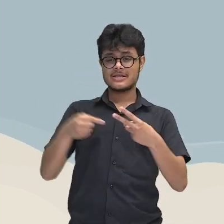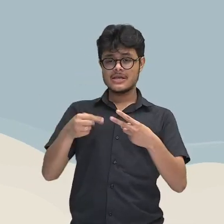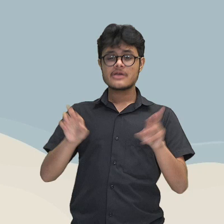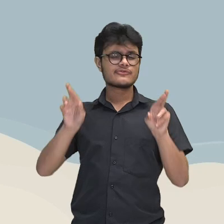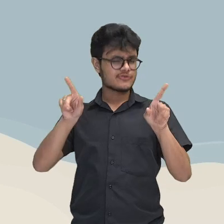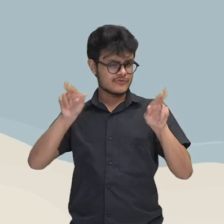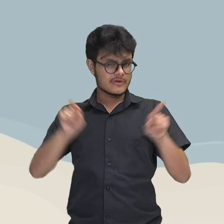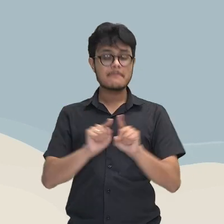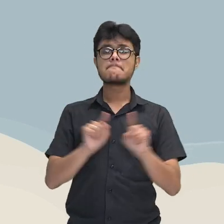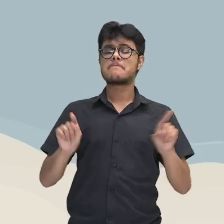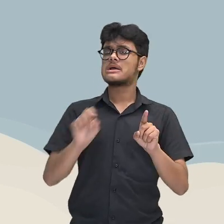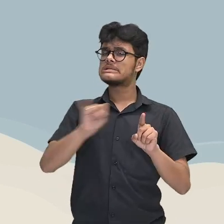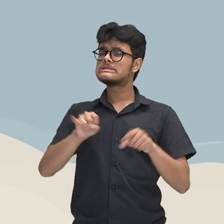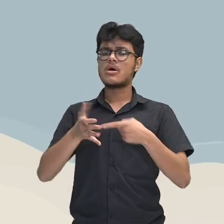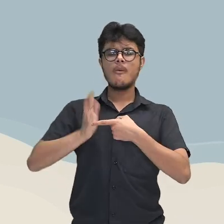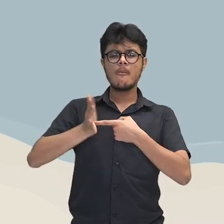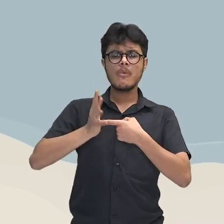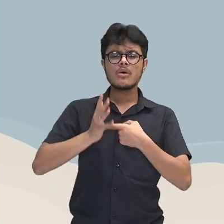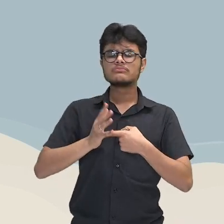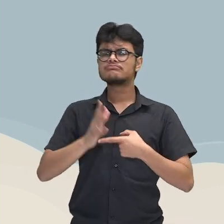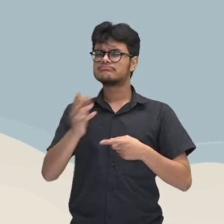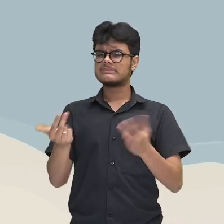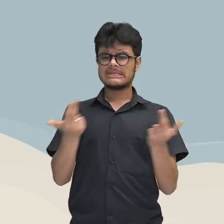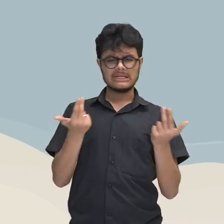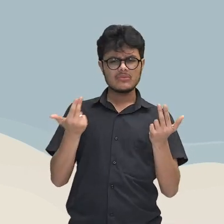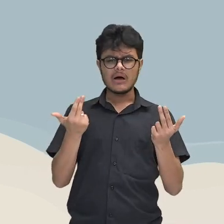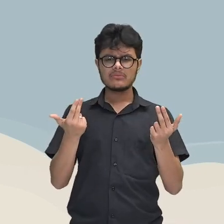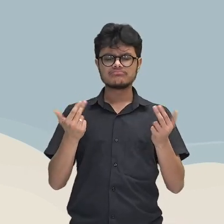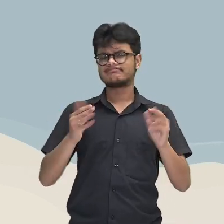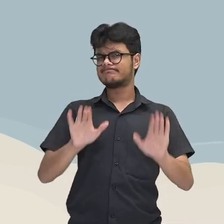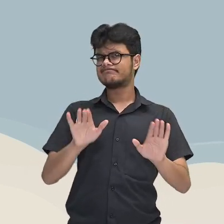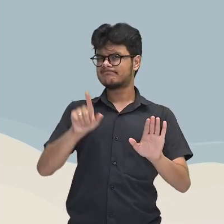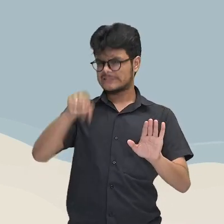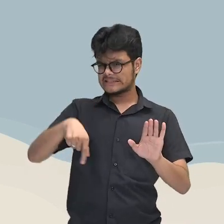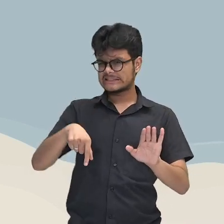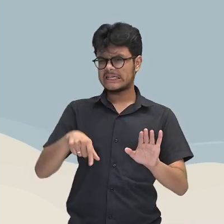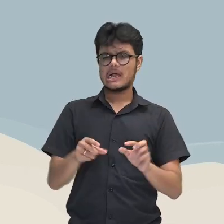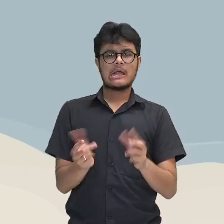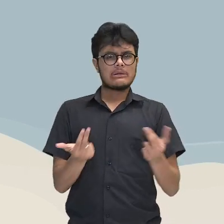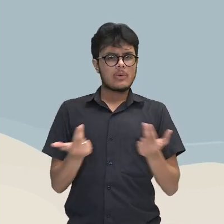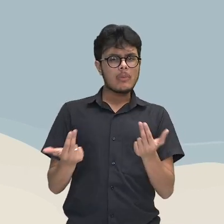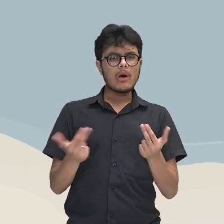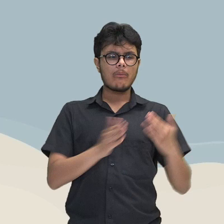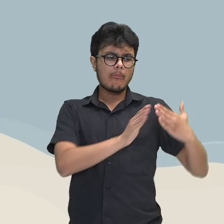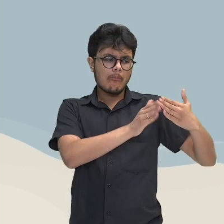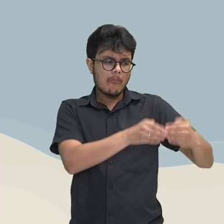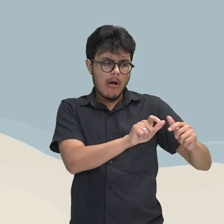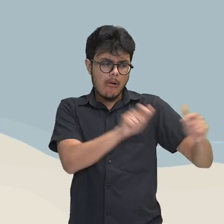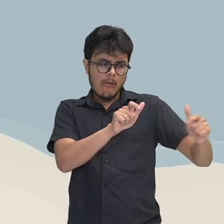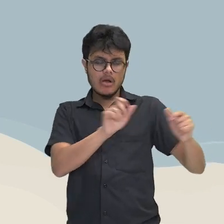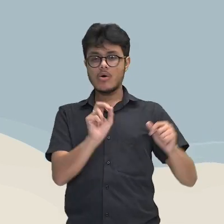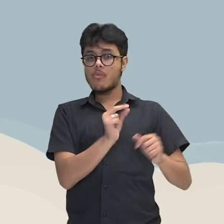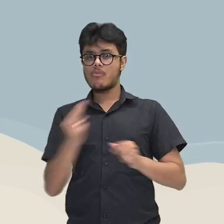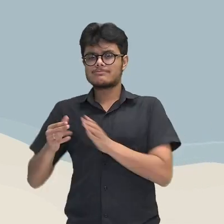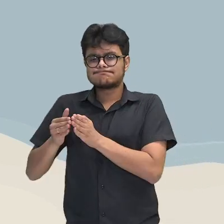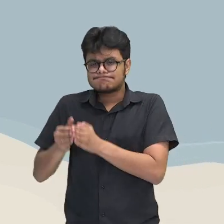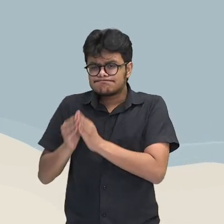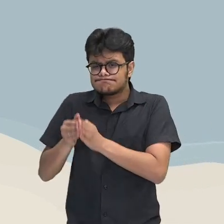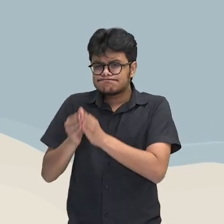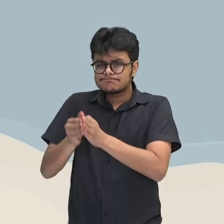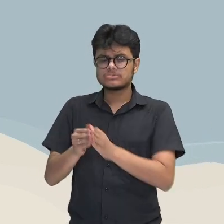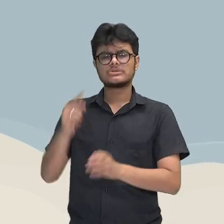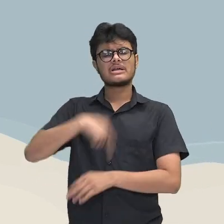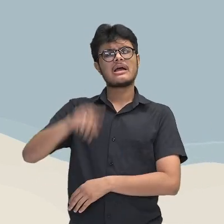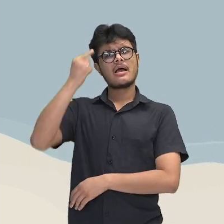que esses motores, eles são iguais? Será que eles funcionam da mesma maneira? Vocês já pararam